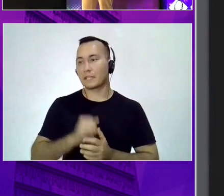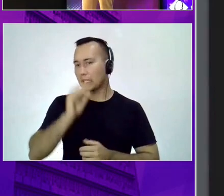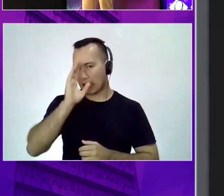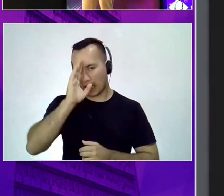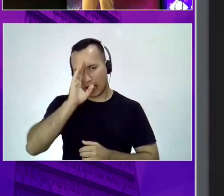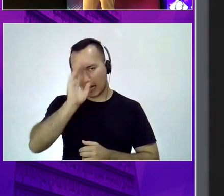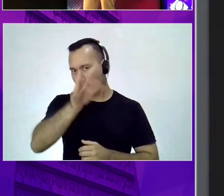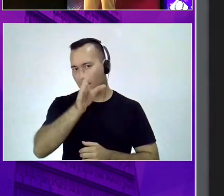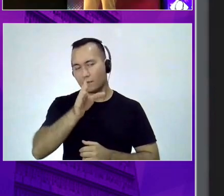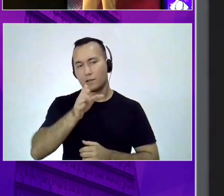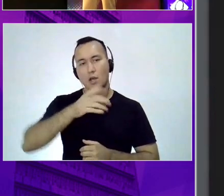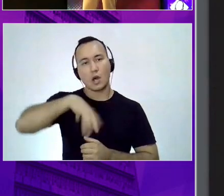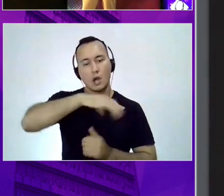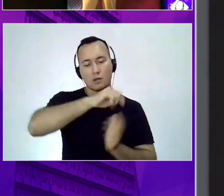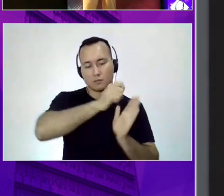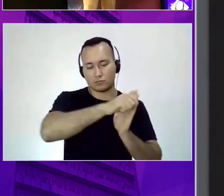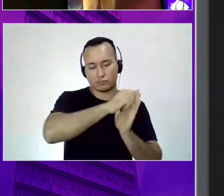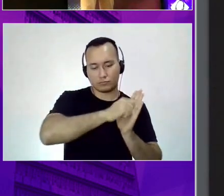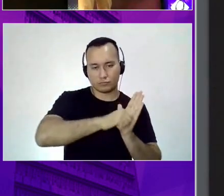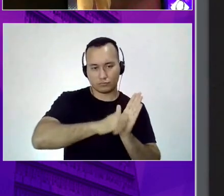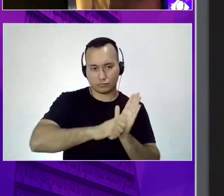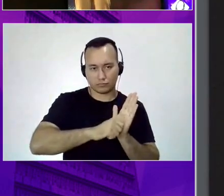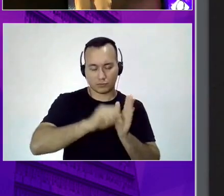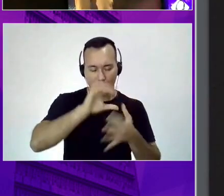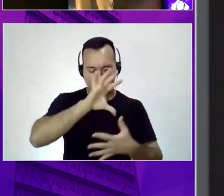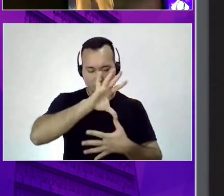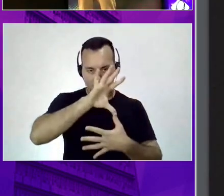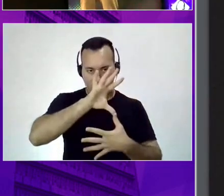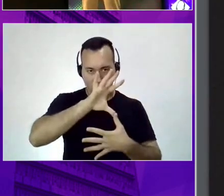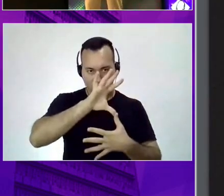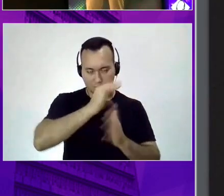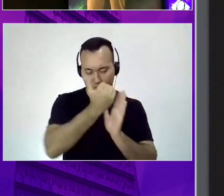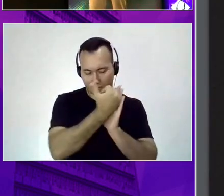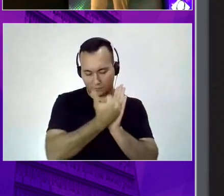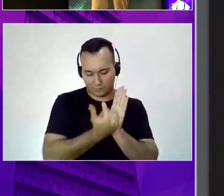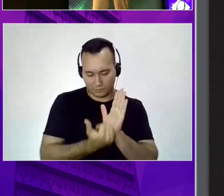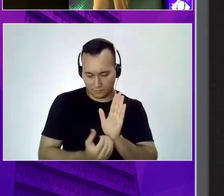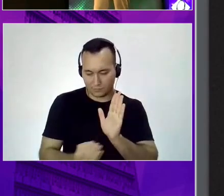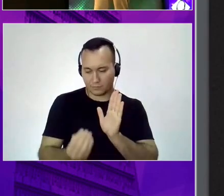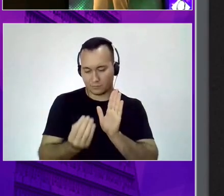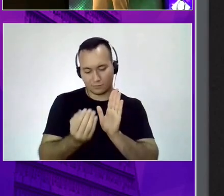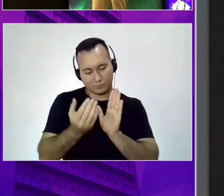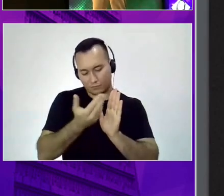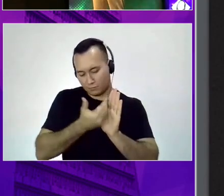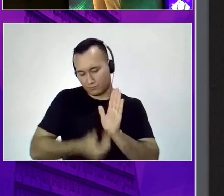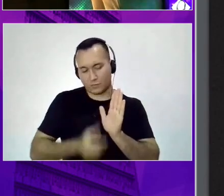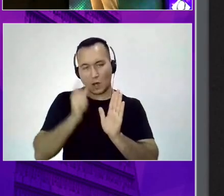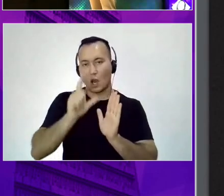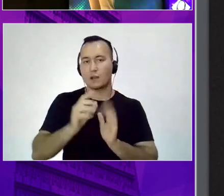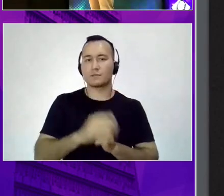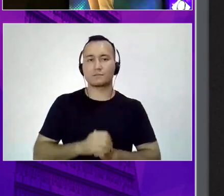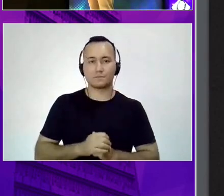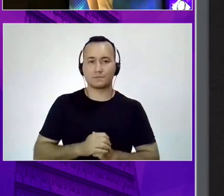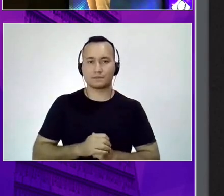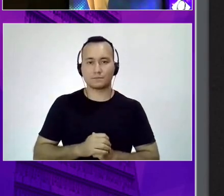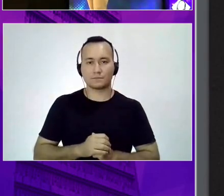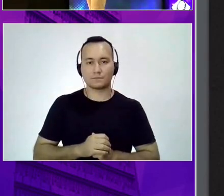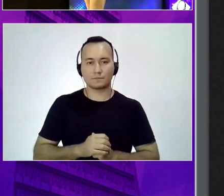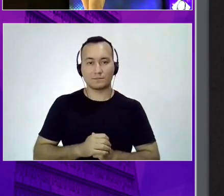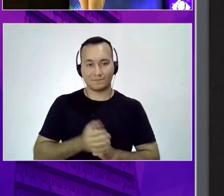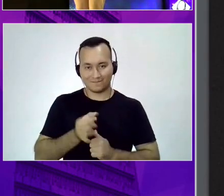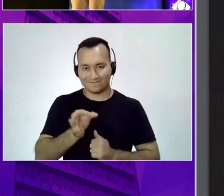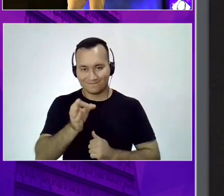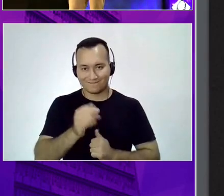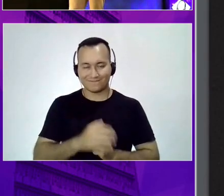trabalho é basicamente uma visão mais tática daquilo que a gente tem. Então, a gente consegue navegar oportunidades